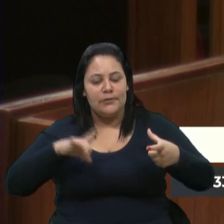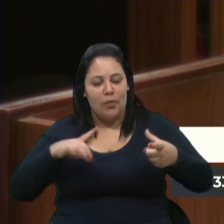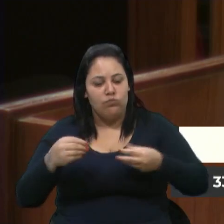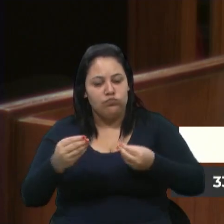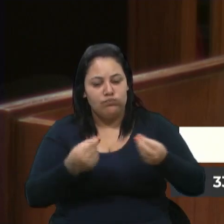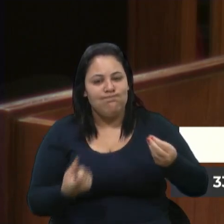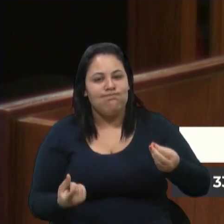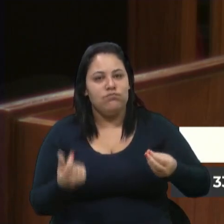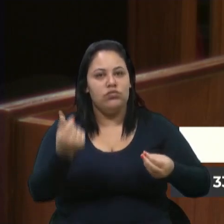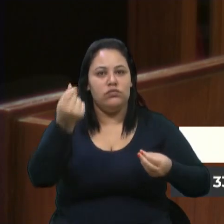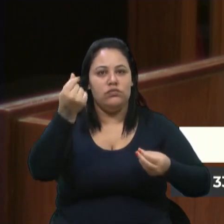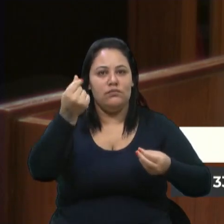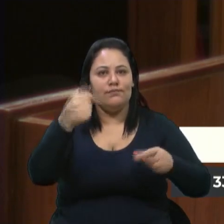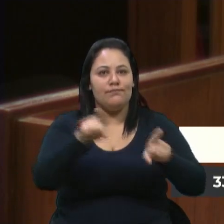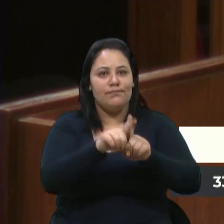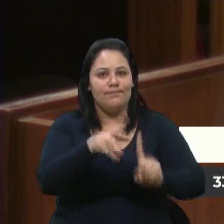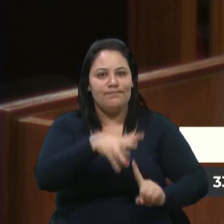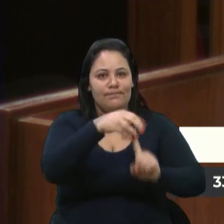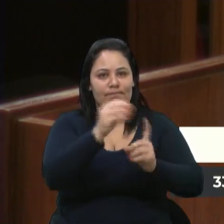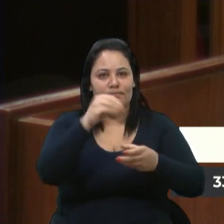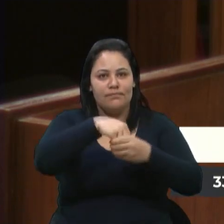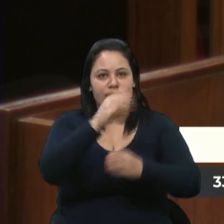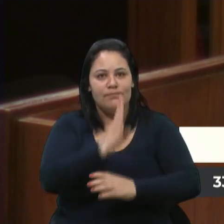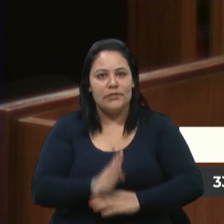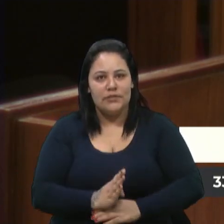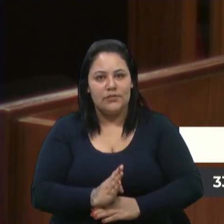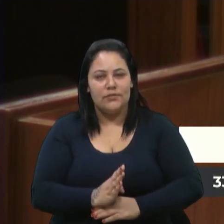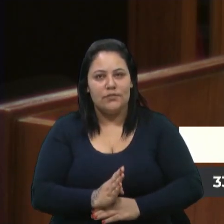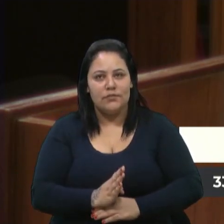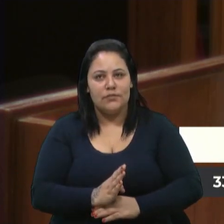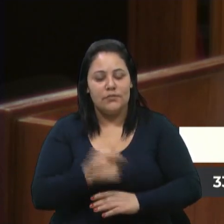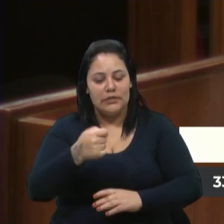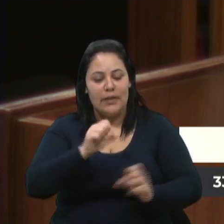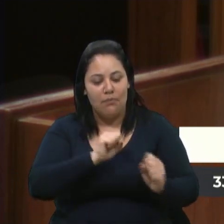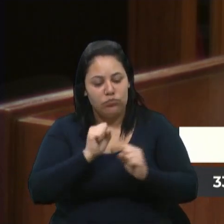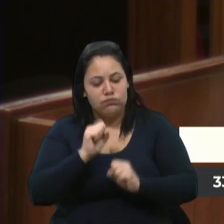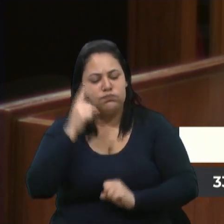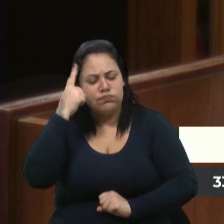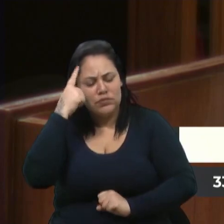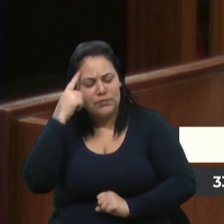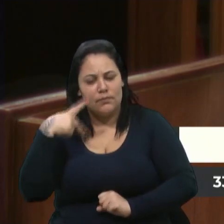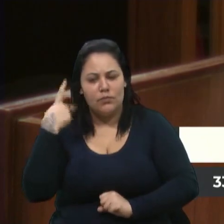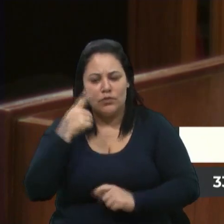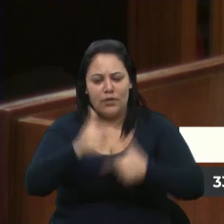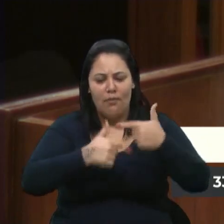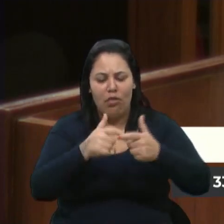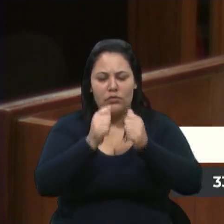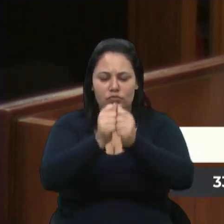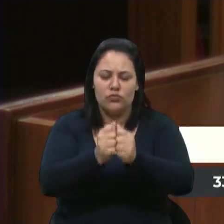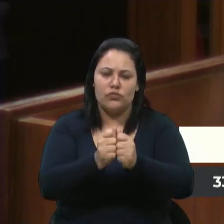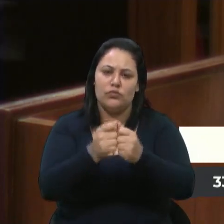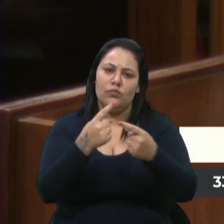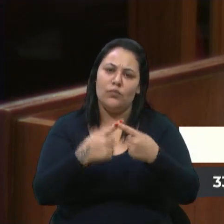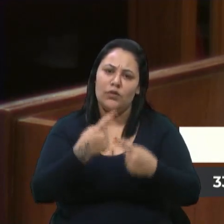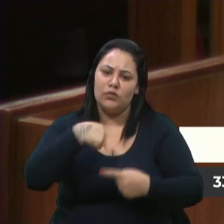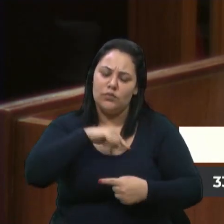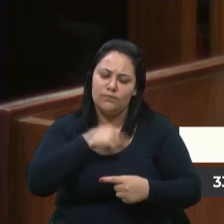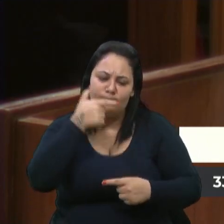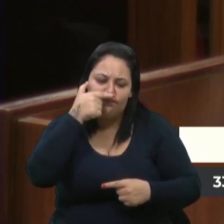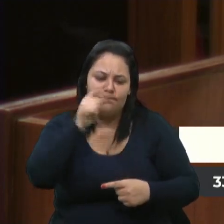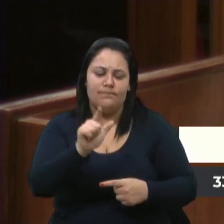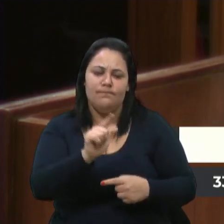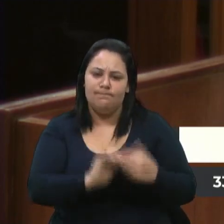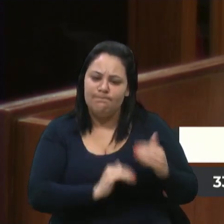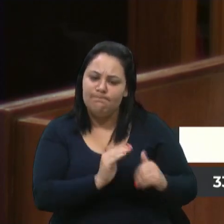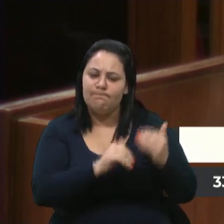outras coisas também, né, de poder pensar uma política e de poder trabalhar juntos para que a gente auxilie,